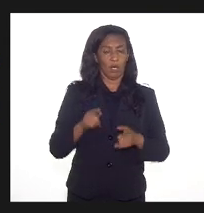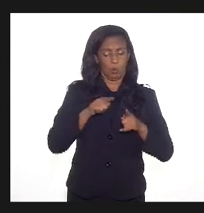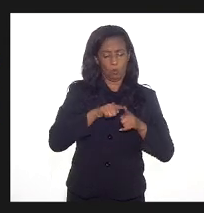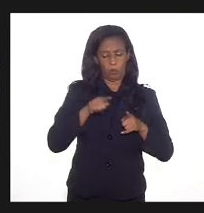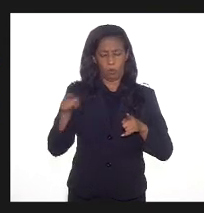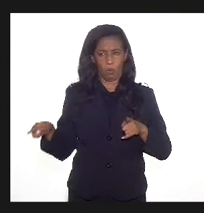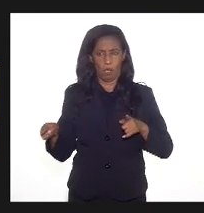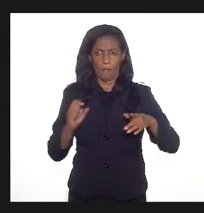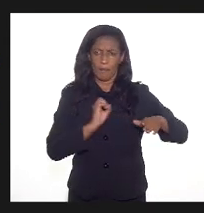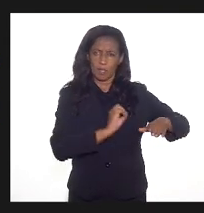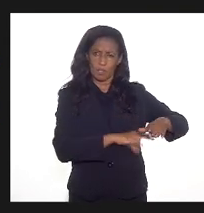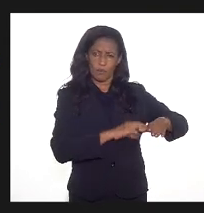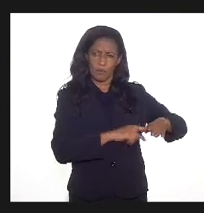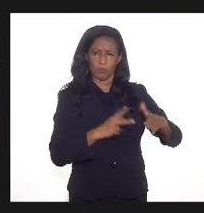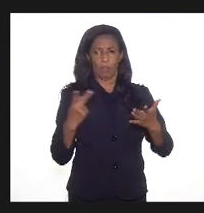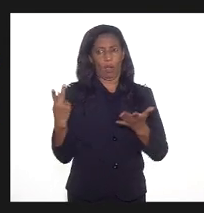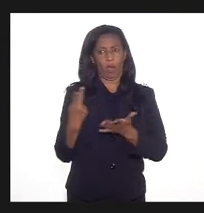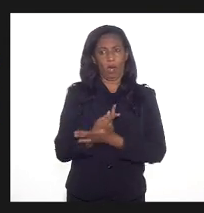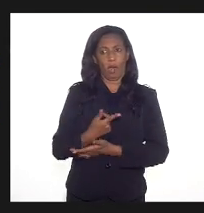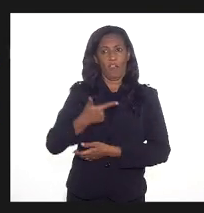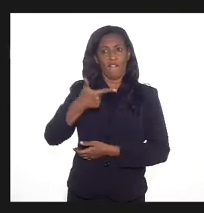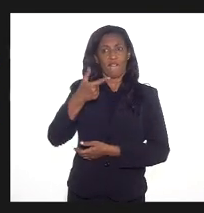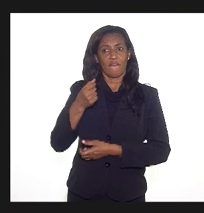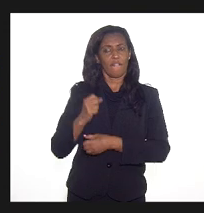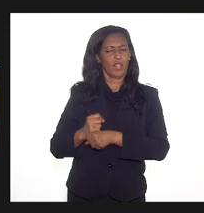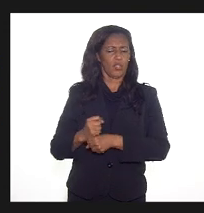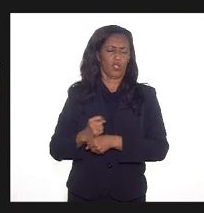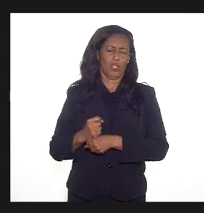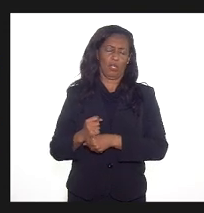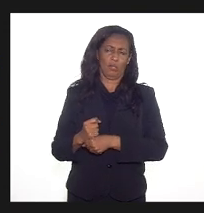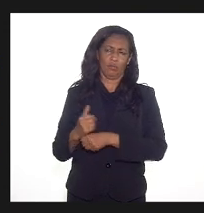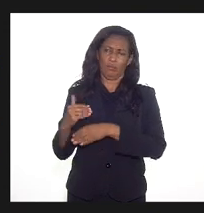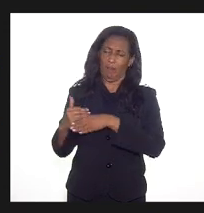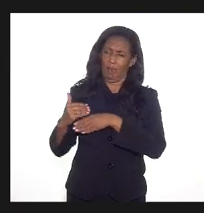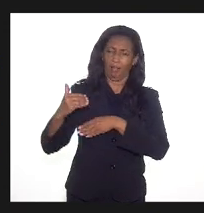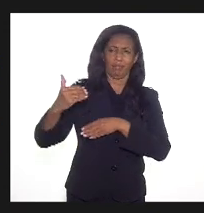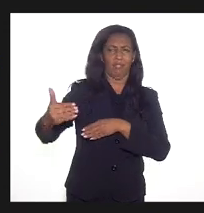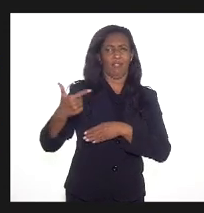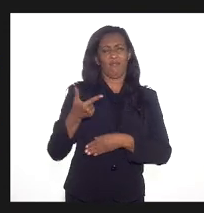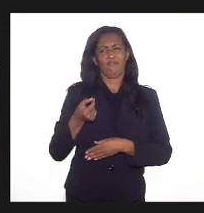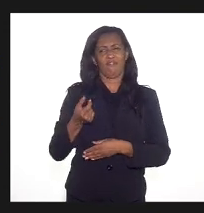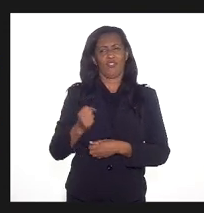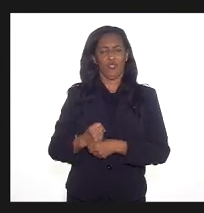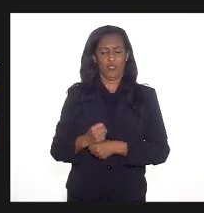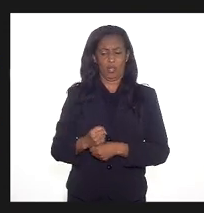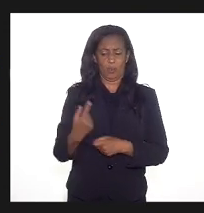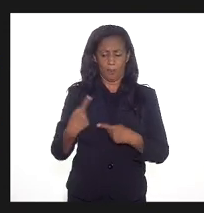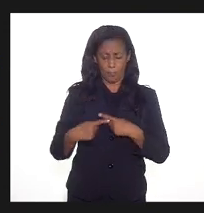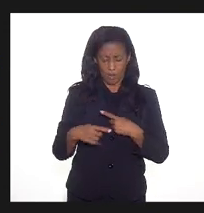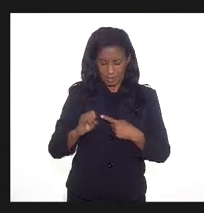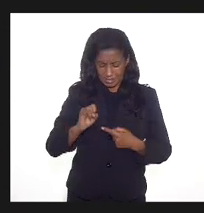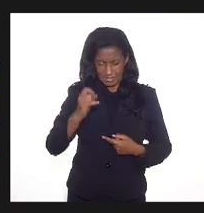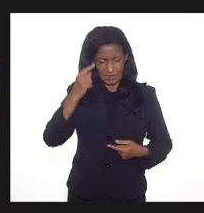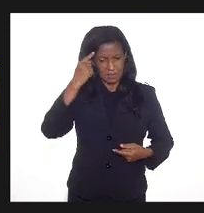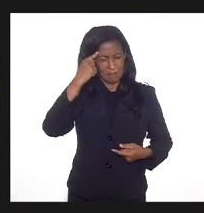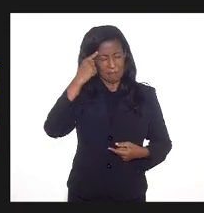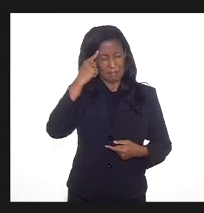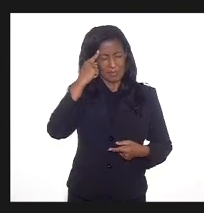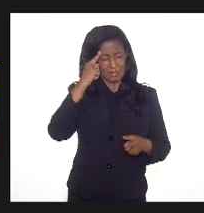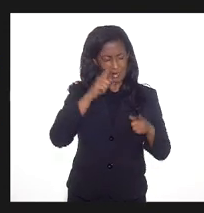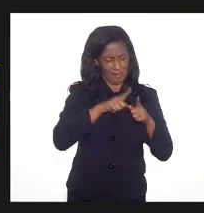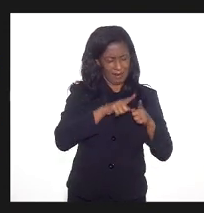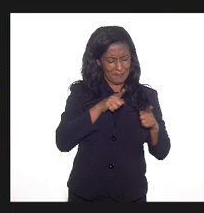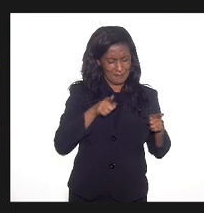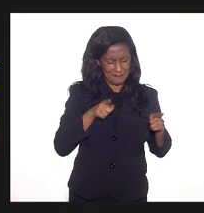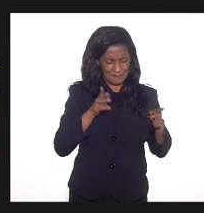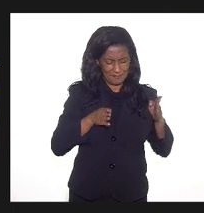esse fundo acontecer por 20 anos, até 20 anos. Porque se a gente quer pensar no médio e longo prazo,